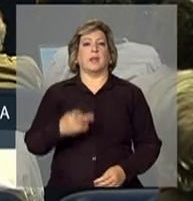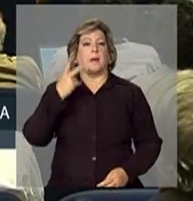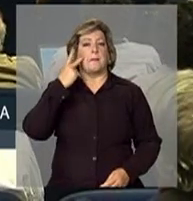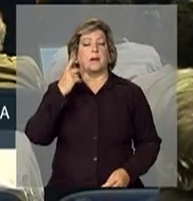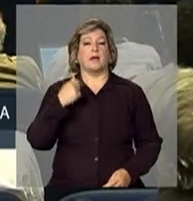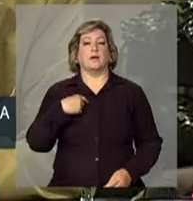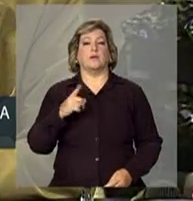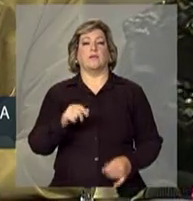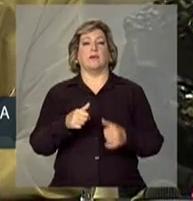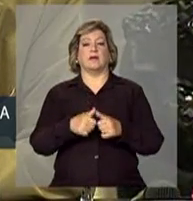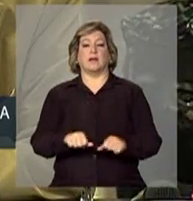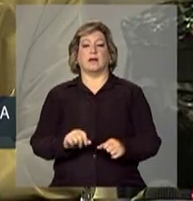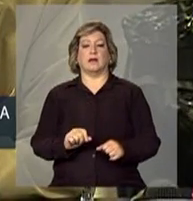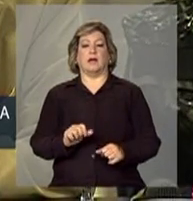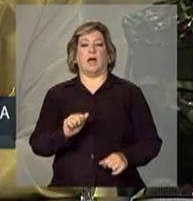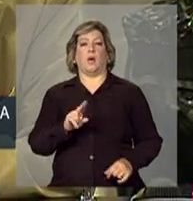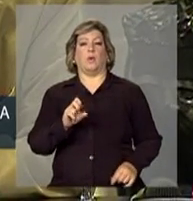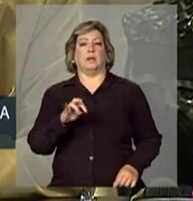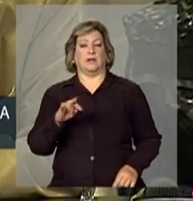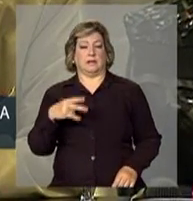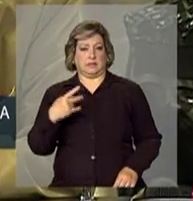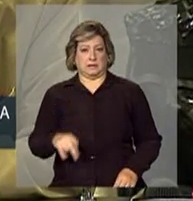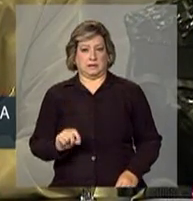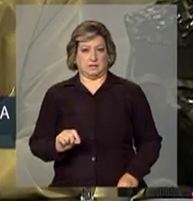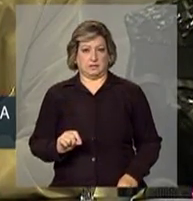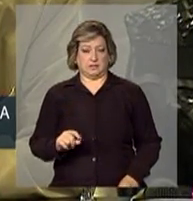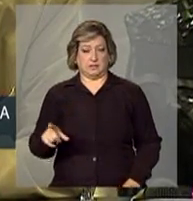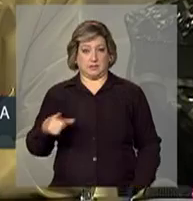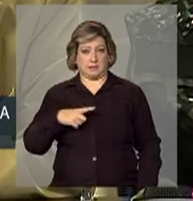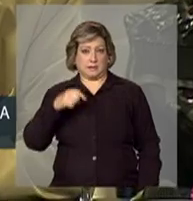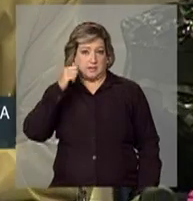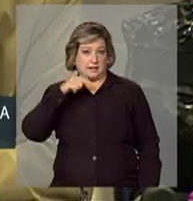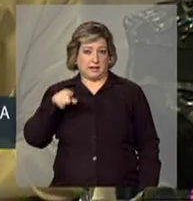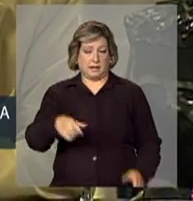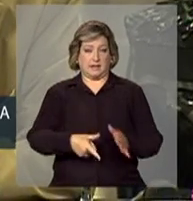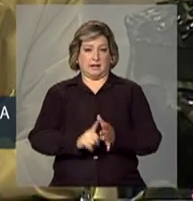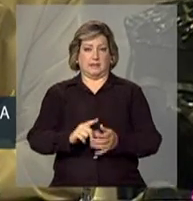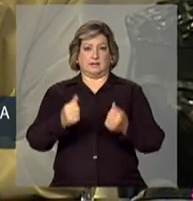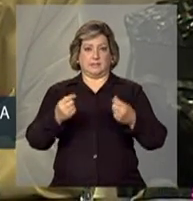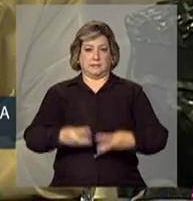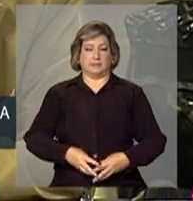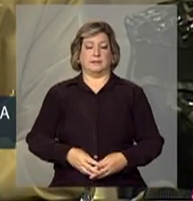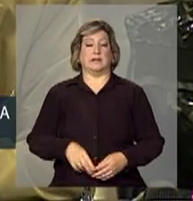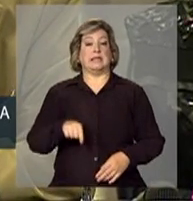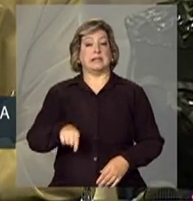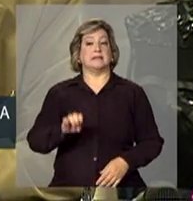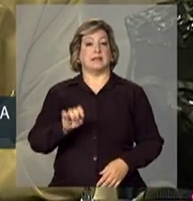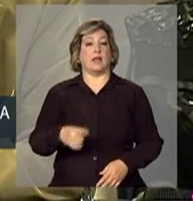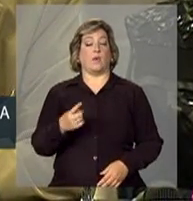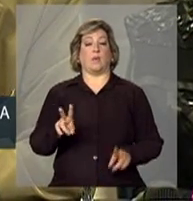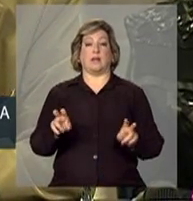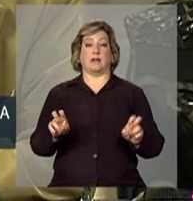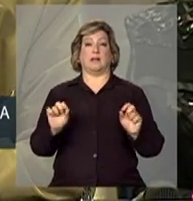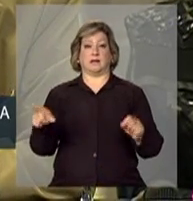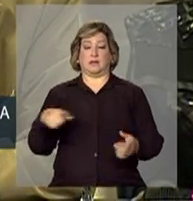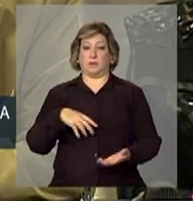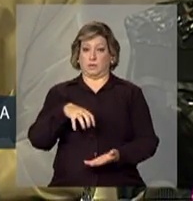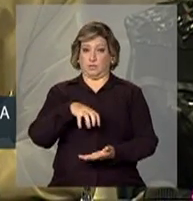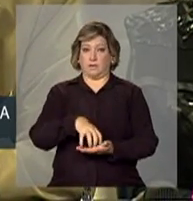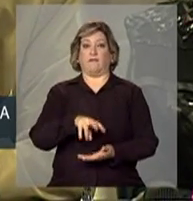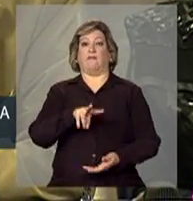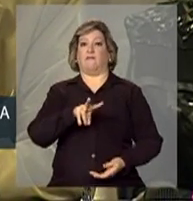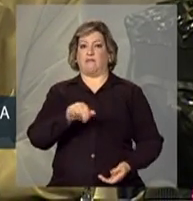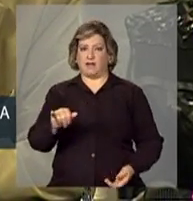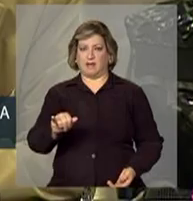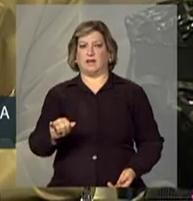ausente nisso, como a coordenadora, a Rosa Cardoso, mencionou, isso é um tema que a comissão vai deliberar. Nós